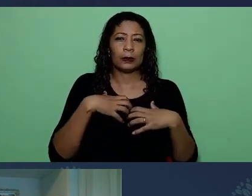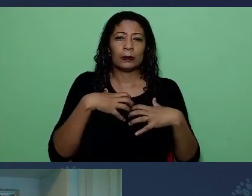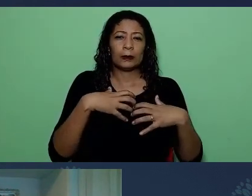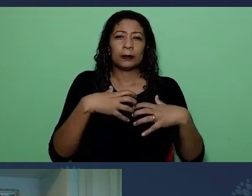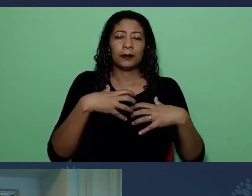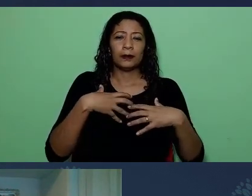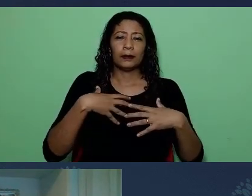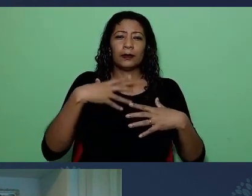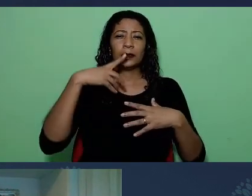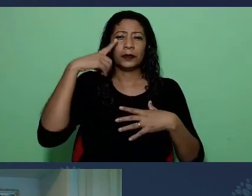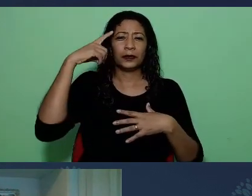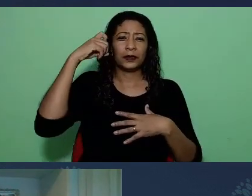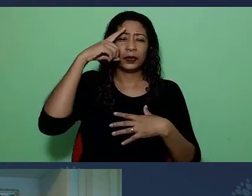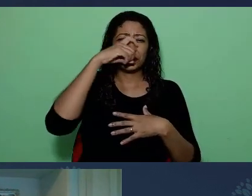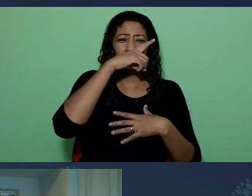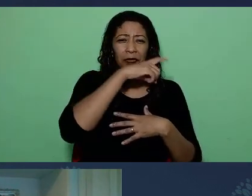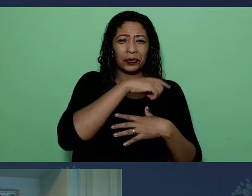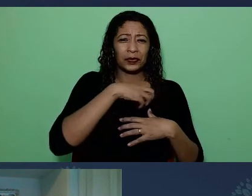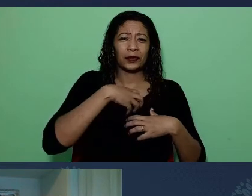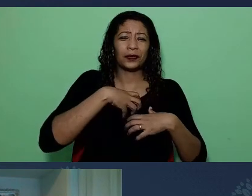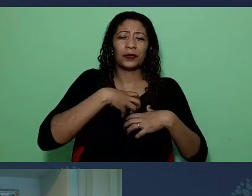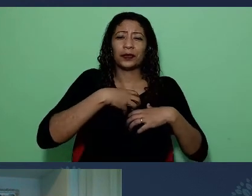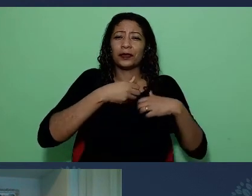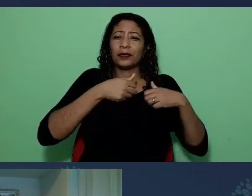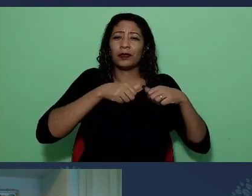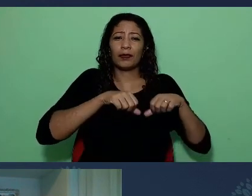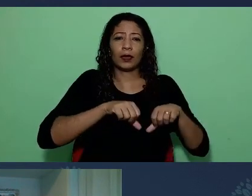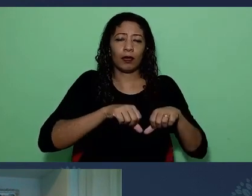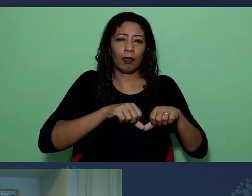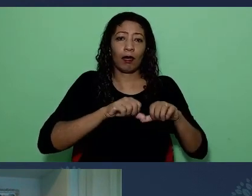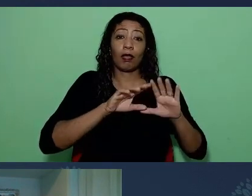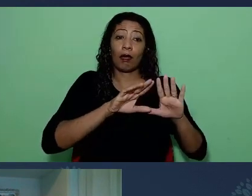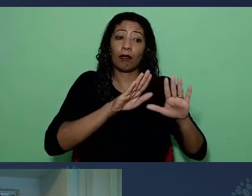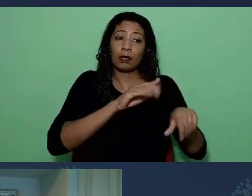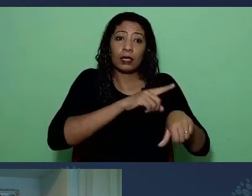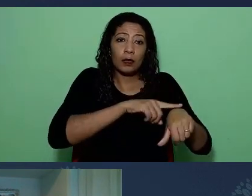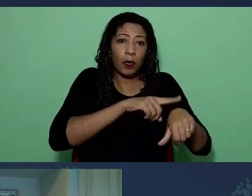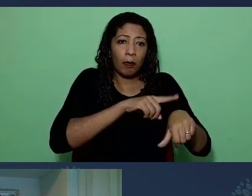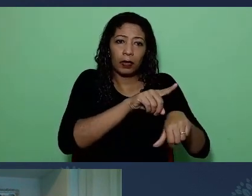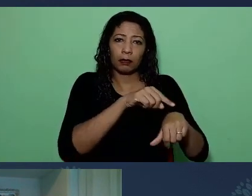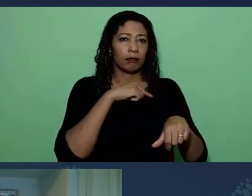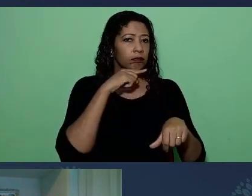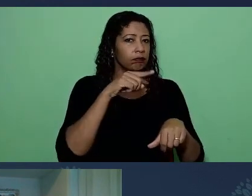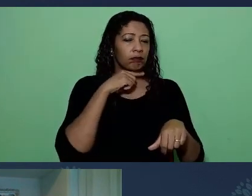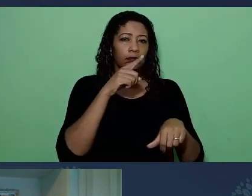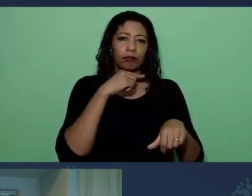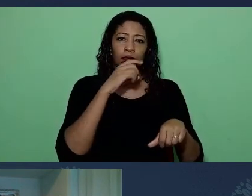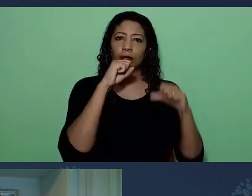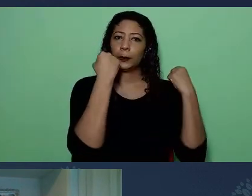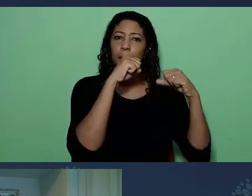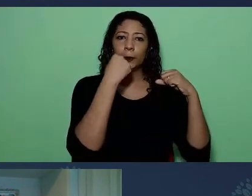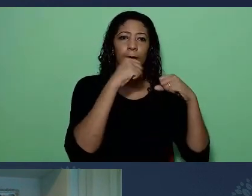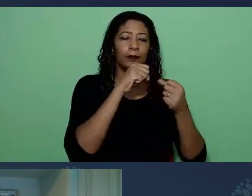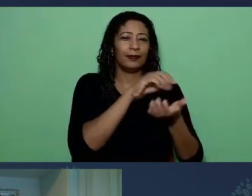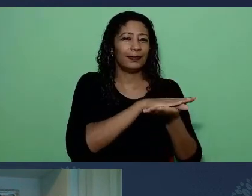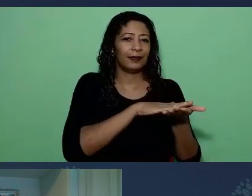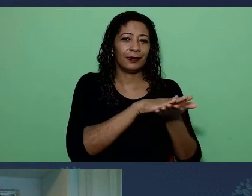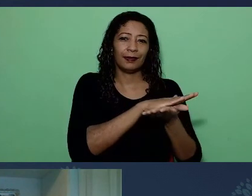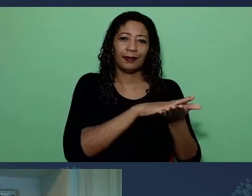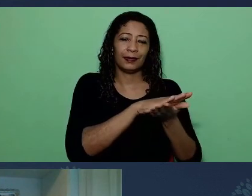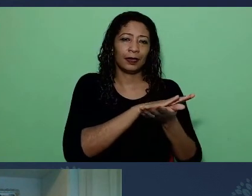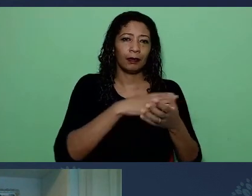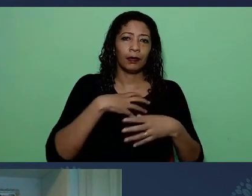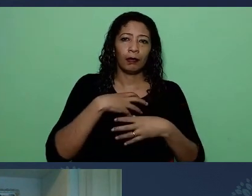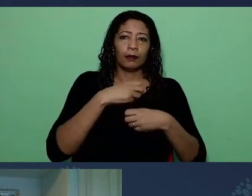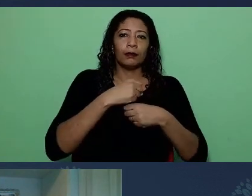com muita sintomatologia. Nesse momento, ele não vai conseguir realizar nenhum tipo de exercício, porque ele vai estar